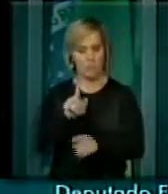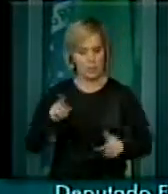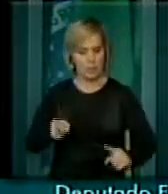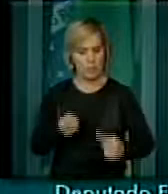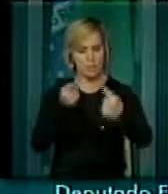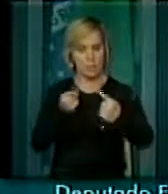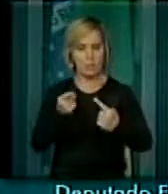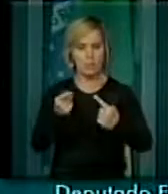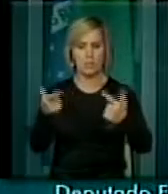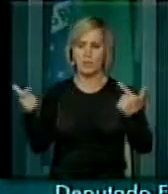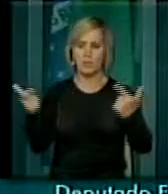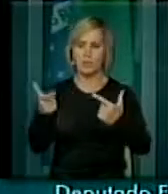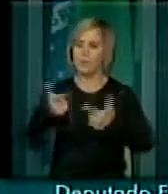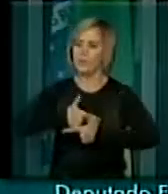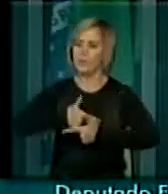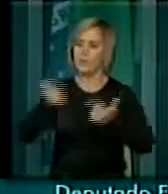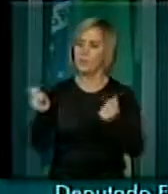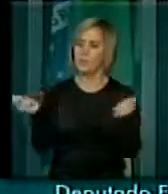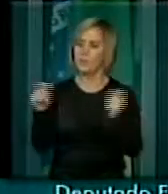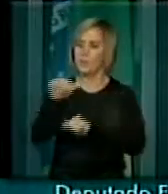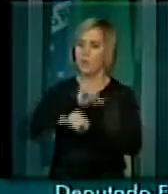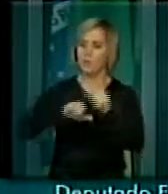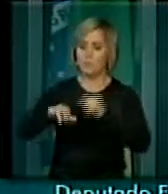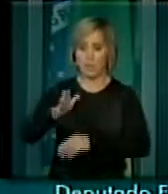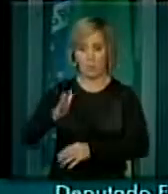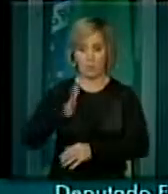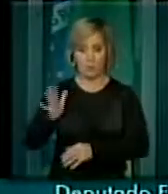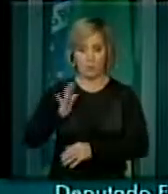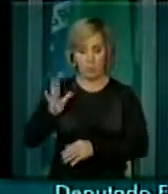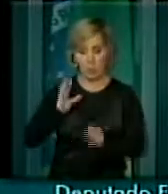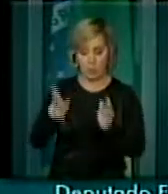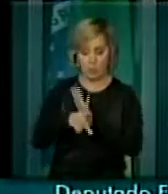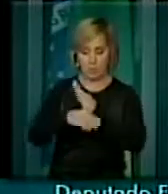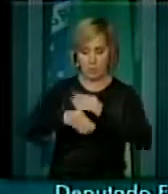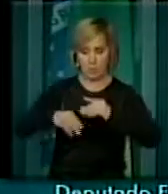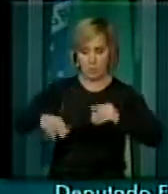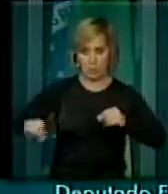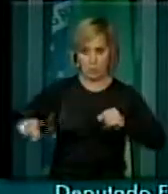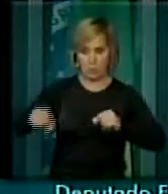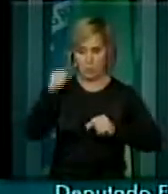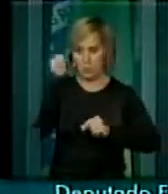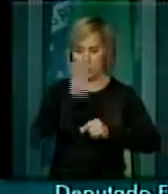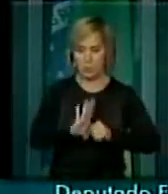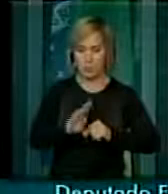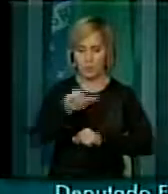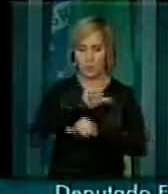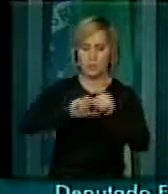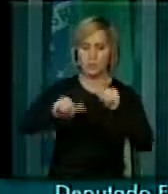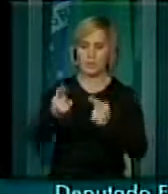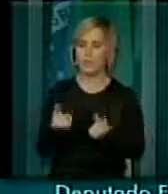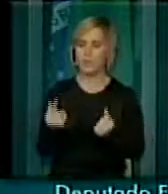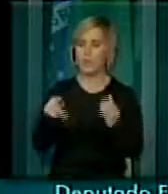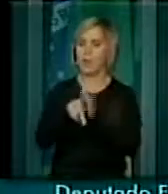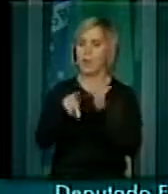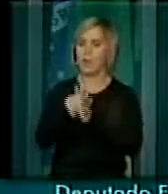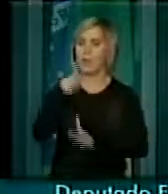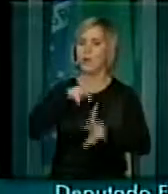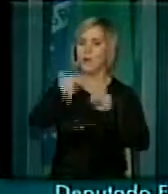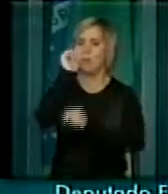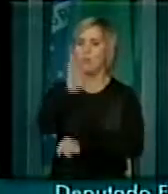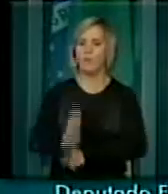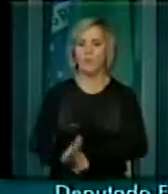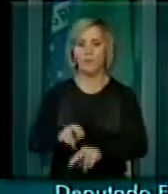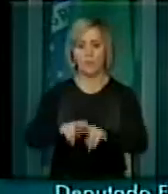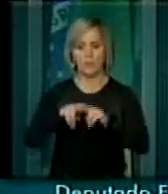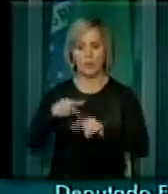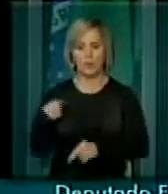desafio e transformar essa riqueza imensa desses recursos naturais em bem do povo brasileiro. É por isso